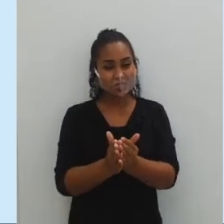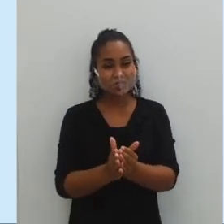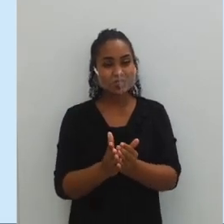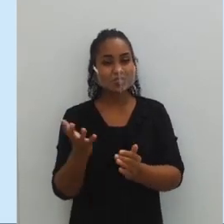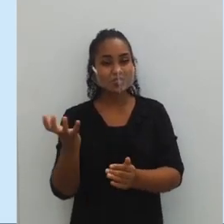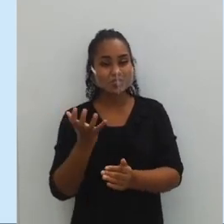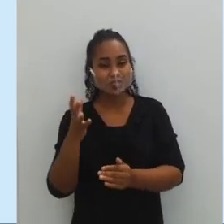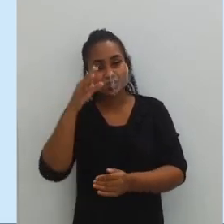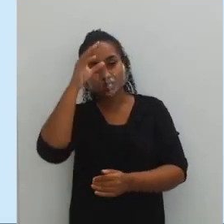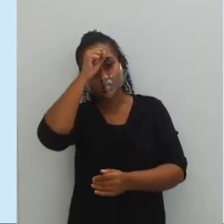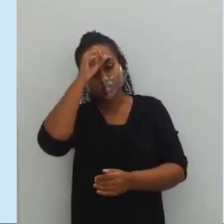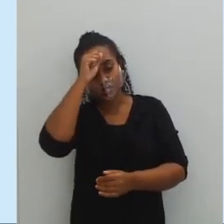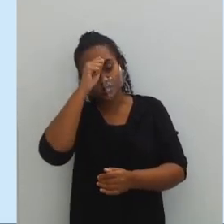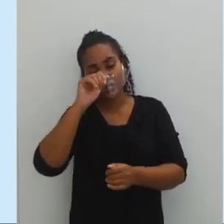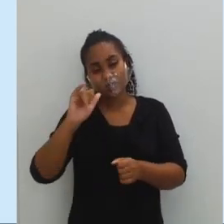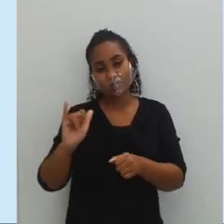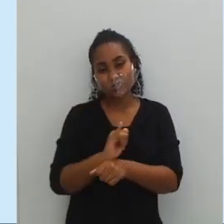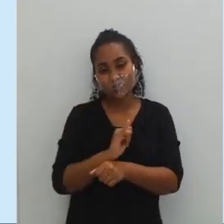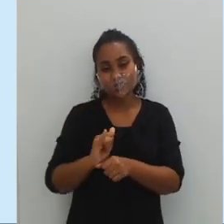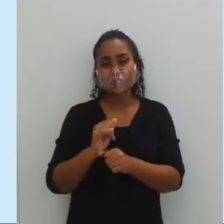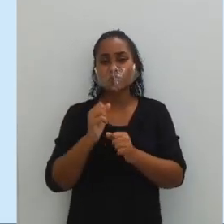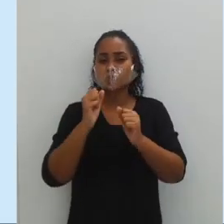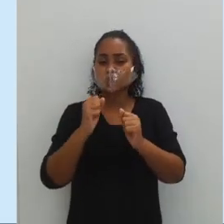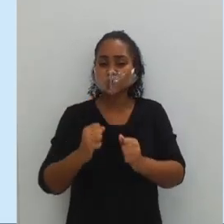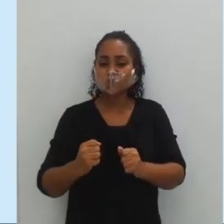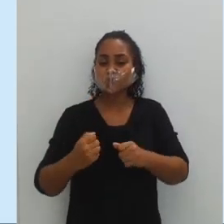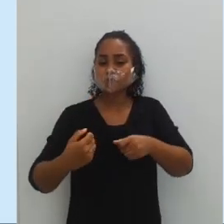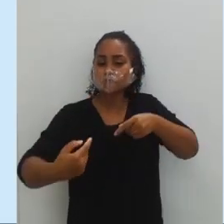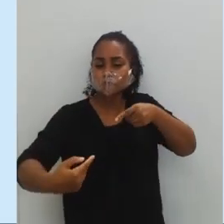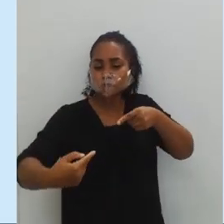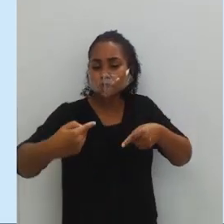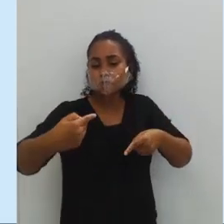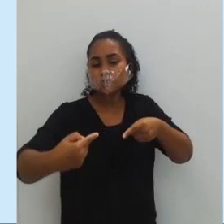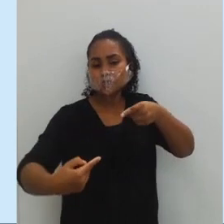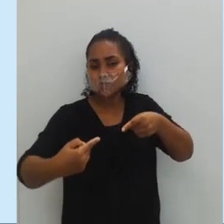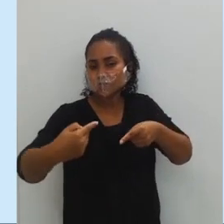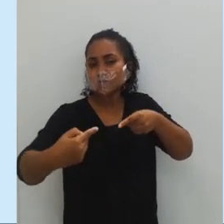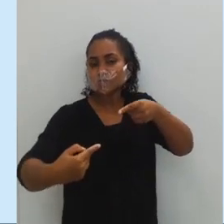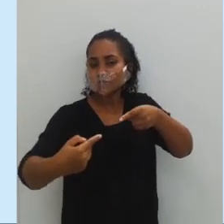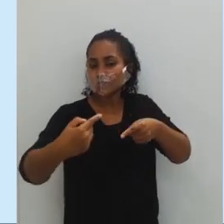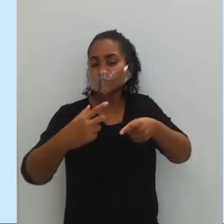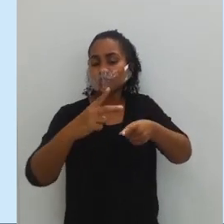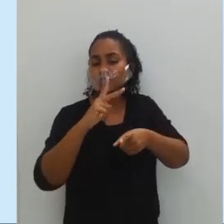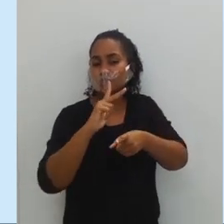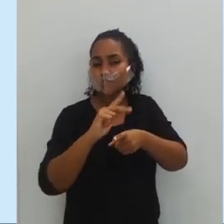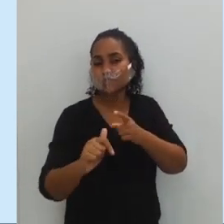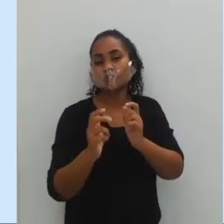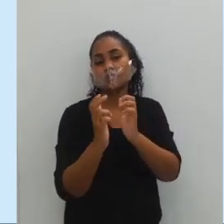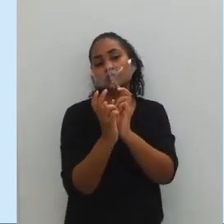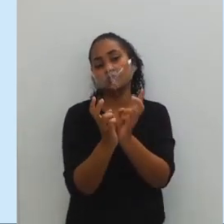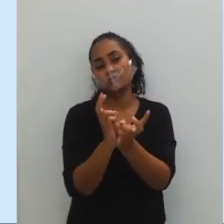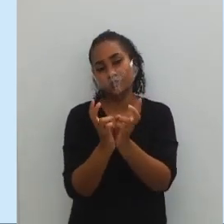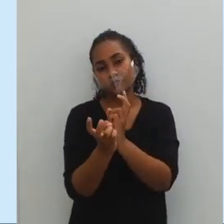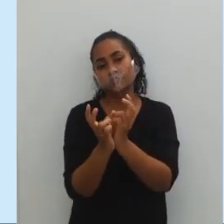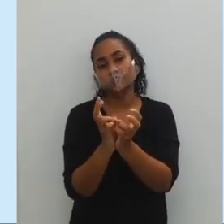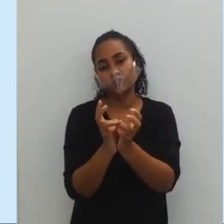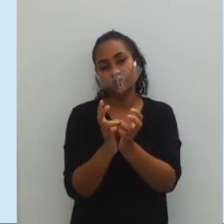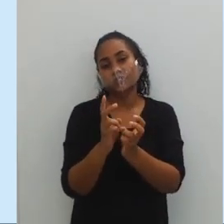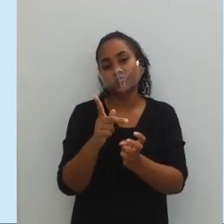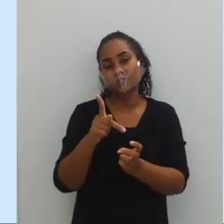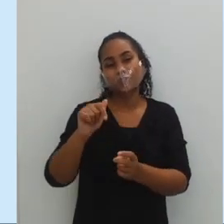da Marinha queriam aprender uma arte marcial que pudesse anular a eficiência